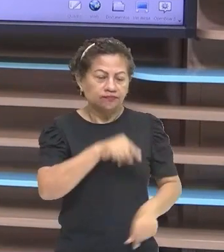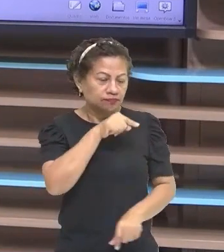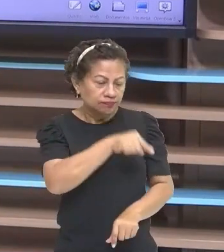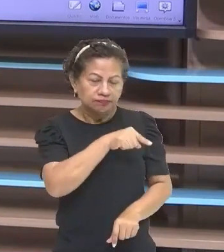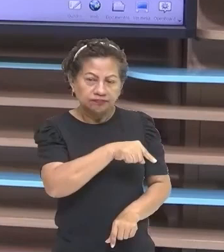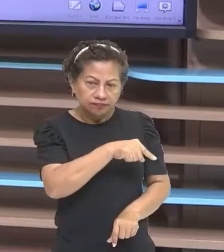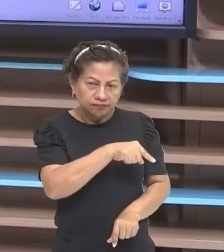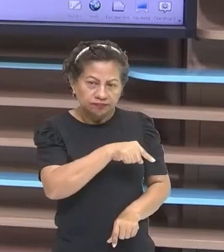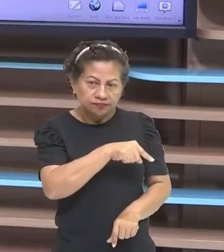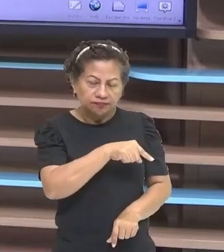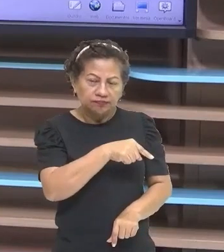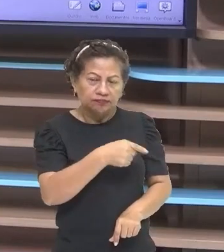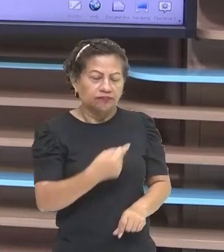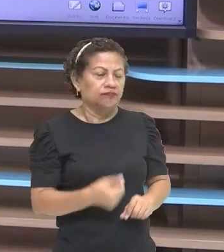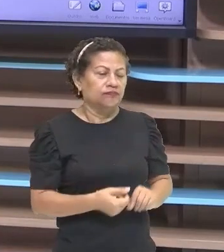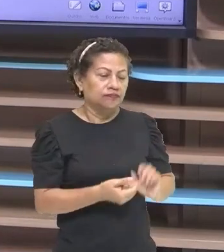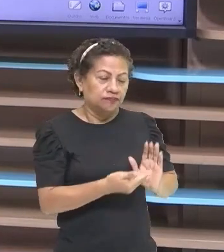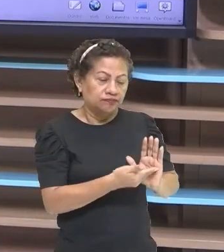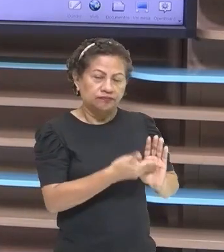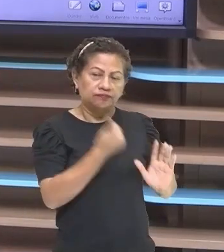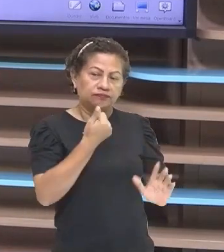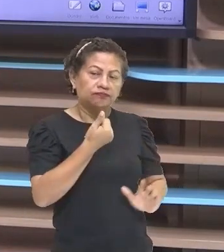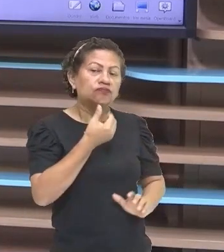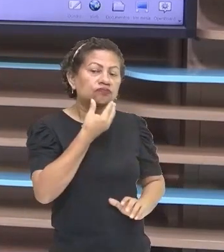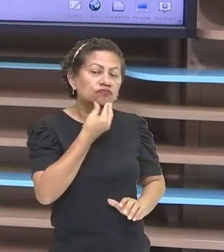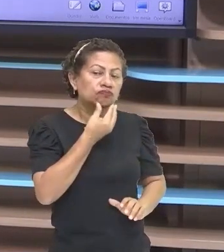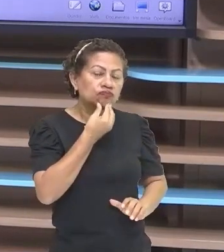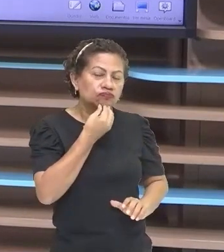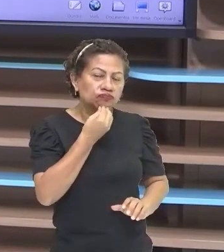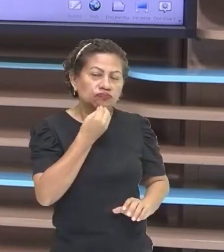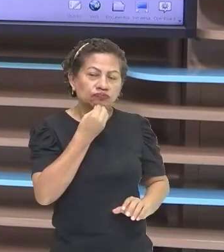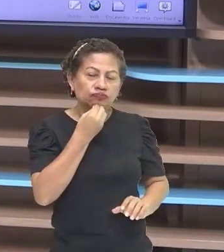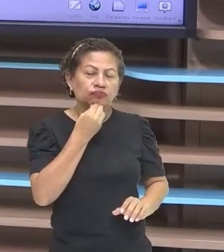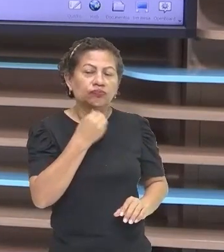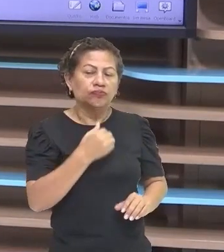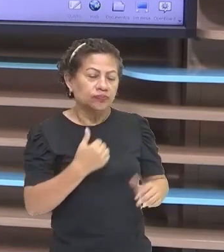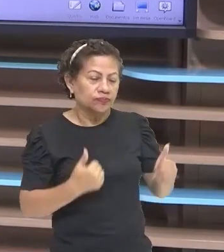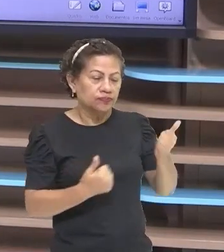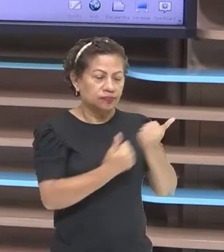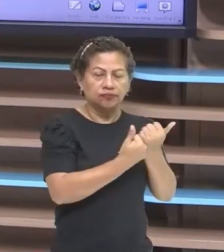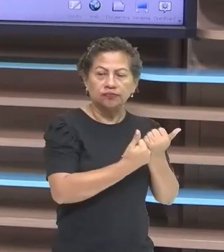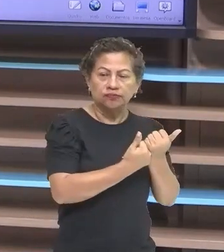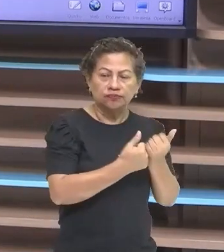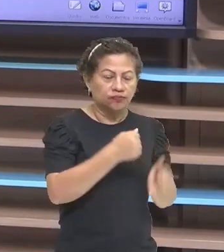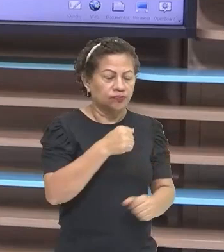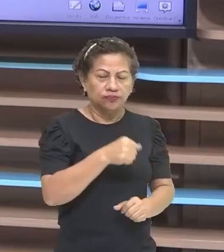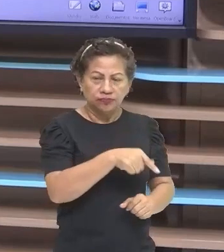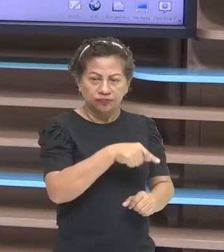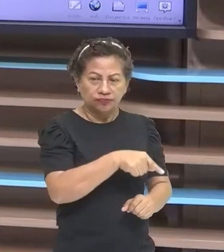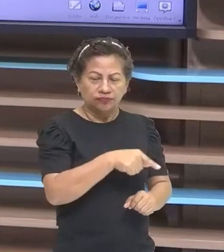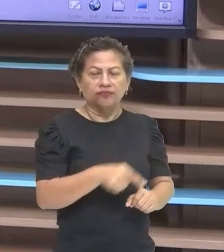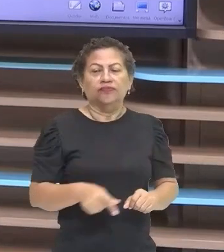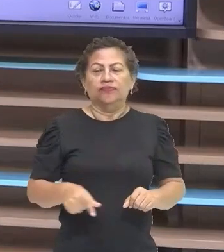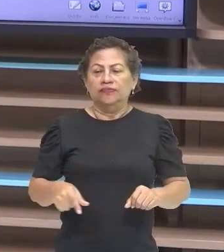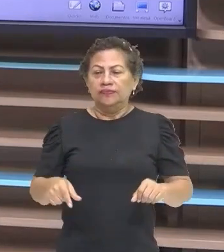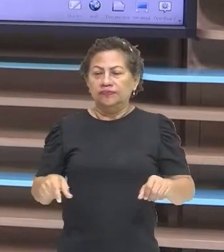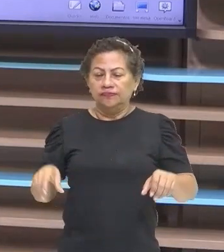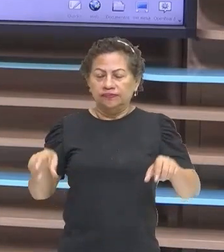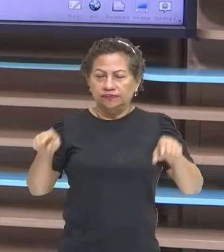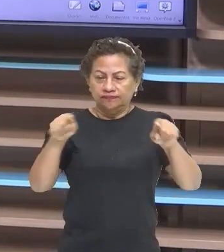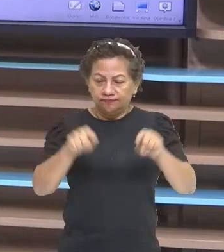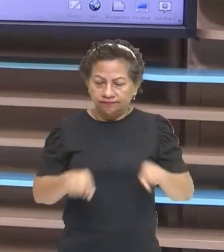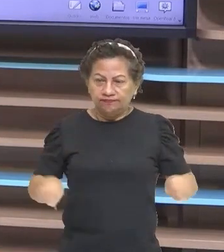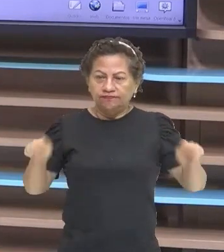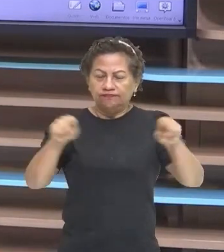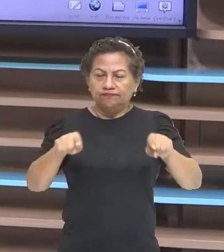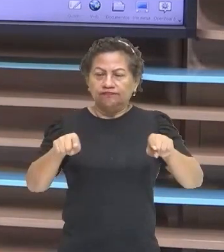do campo e, obviamente, à diminuição da necessidade de a gente ter o trabalhador rural no campo, ou pelo menos na mesma quantidade,